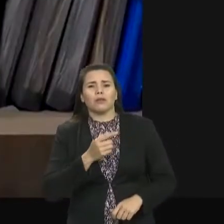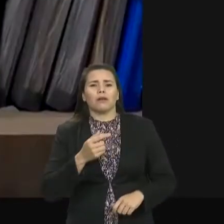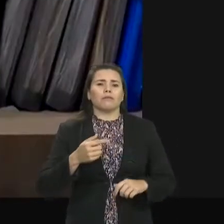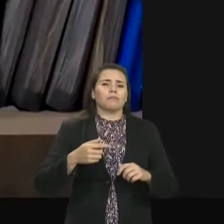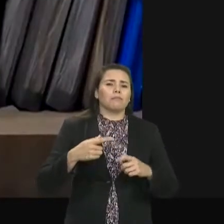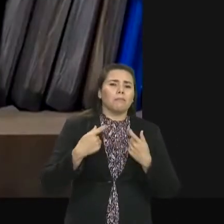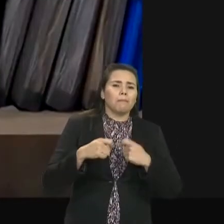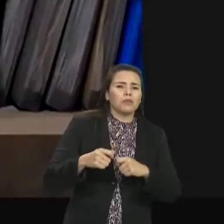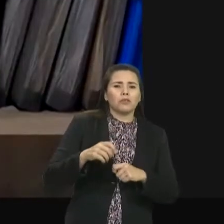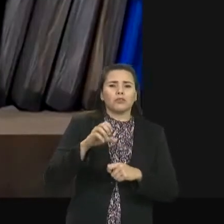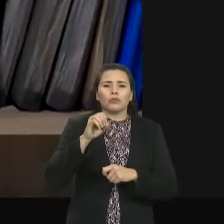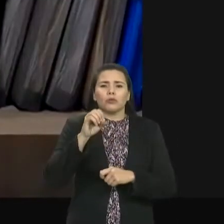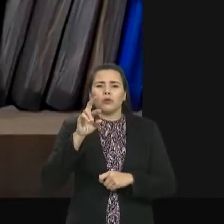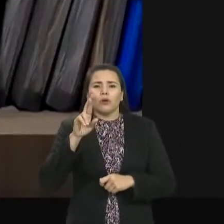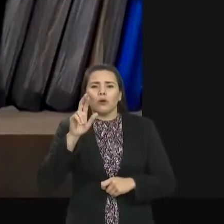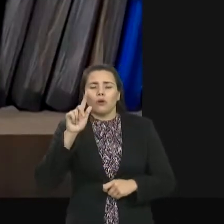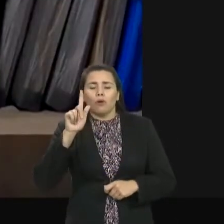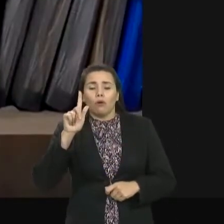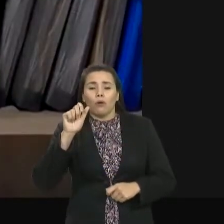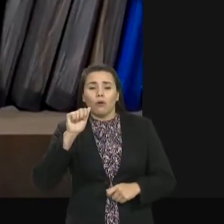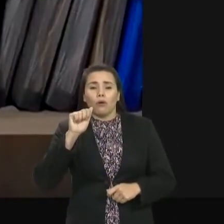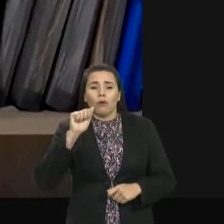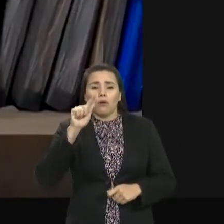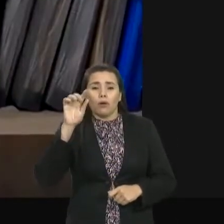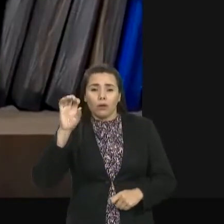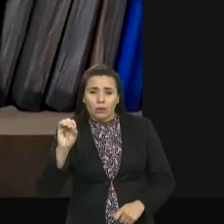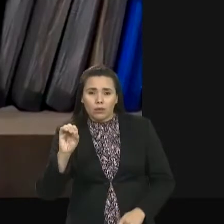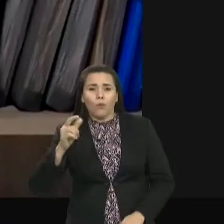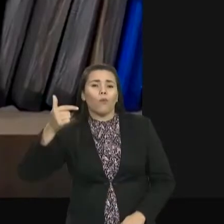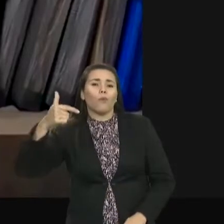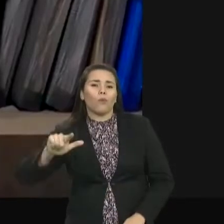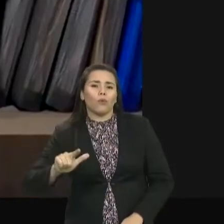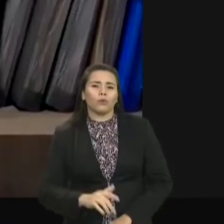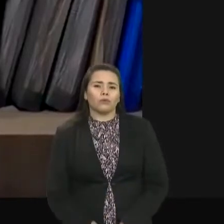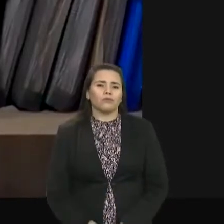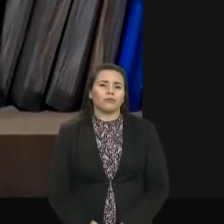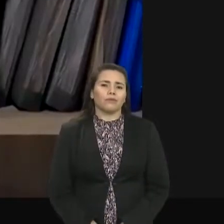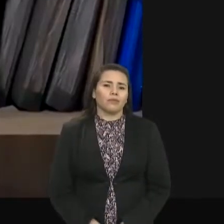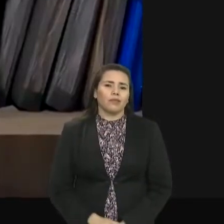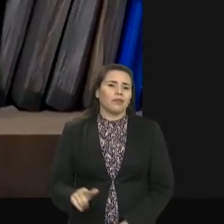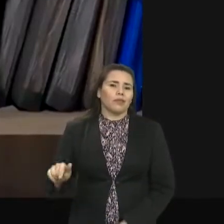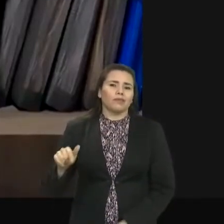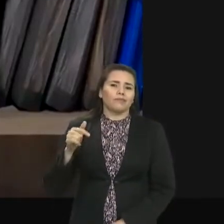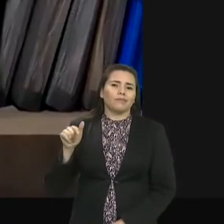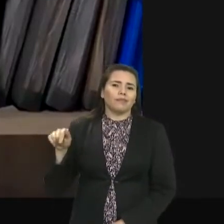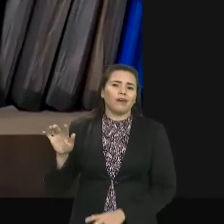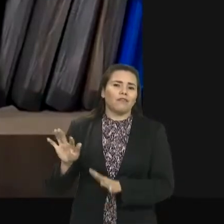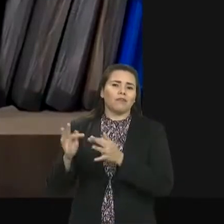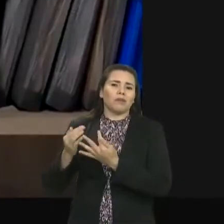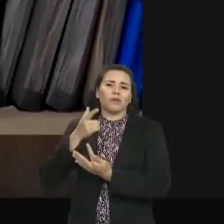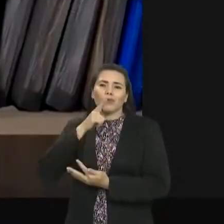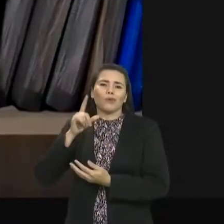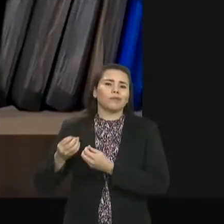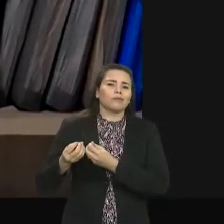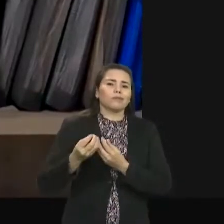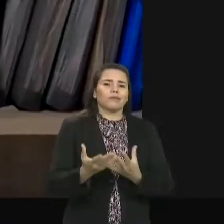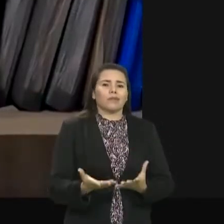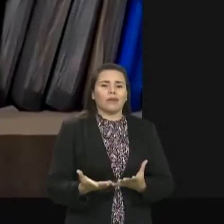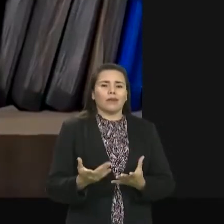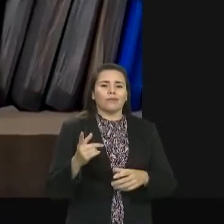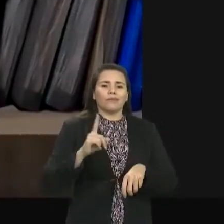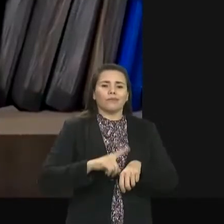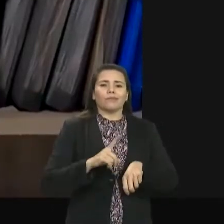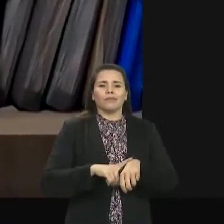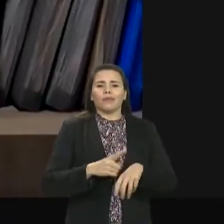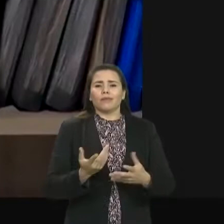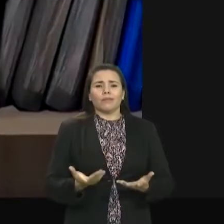Já a deputada Betel Gomes propôs a criação de um projeto que possa viabilizar melhores condições de logística para